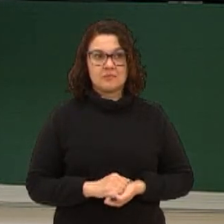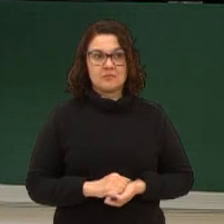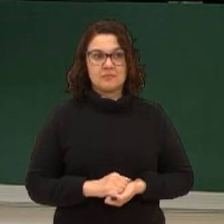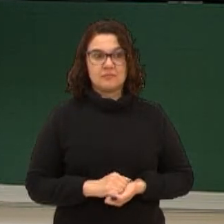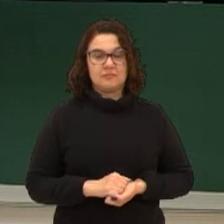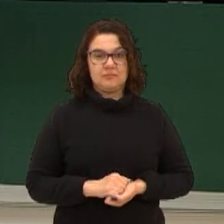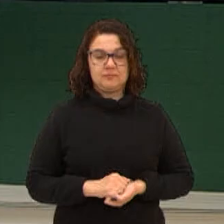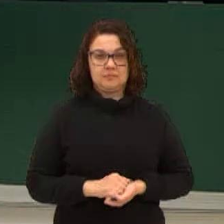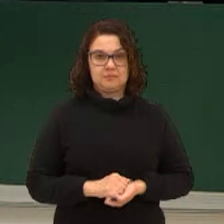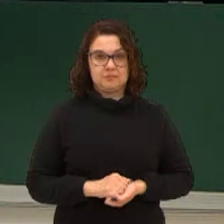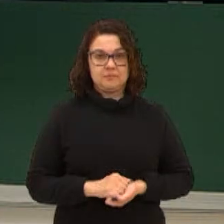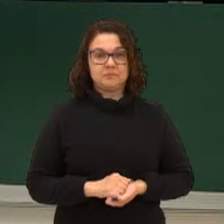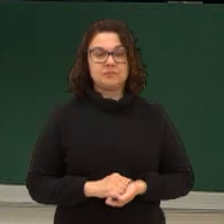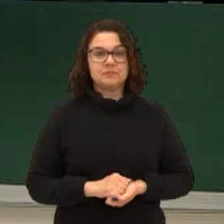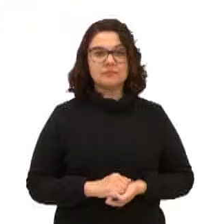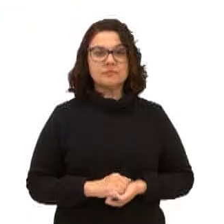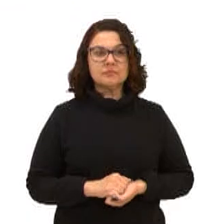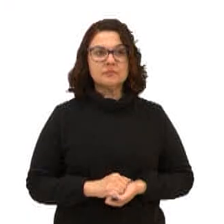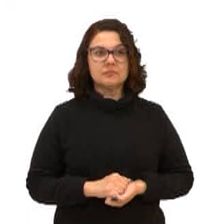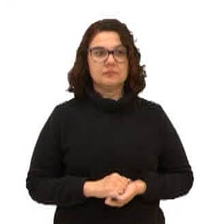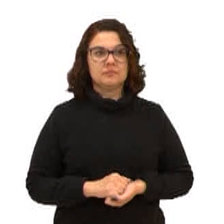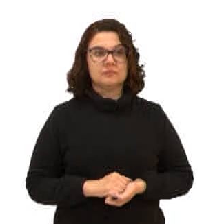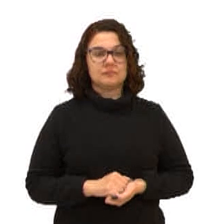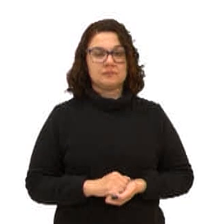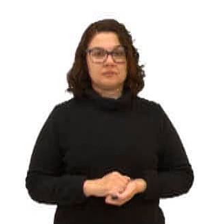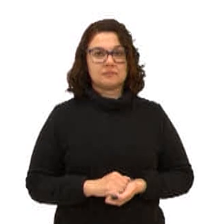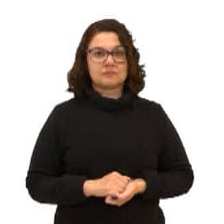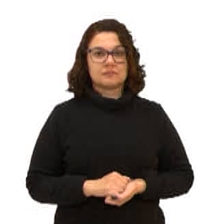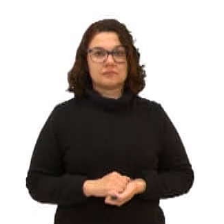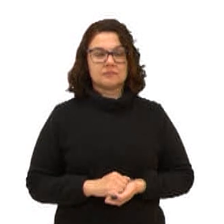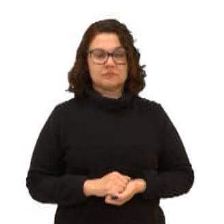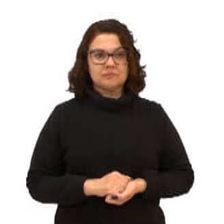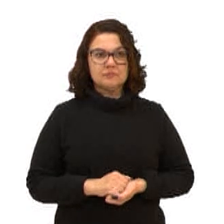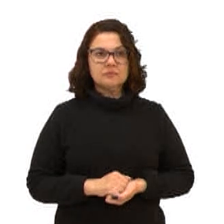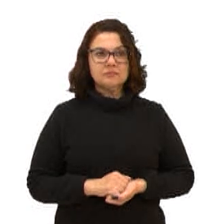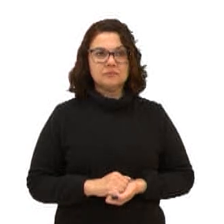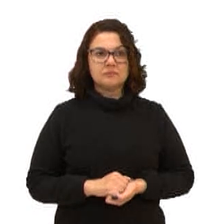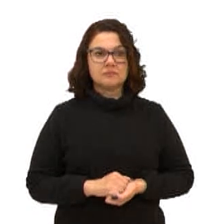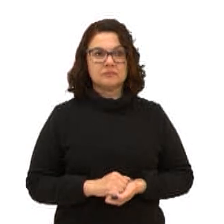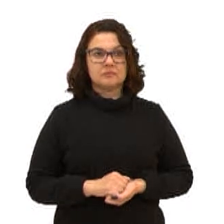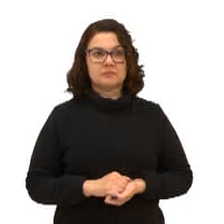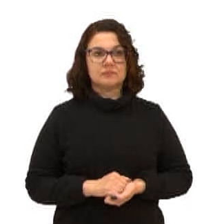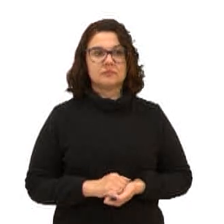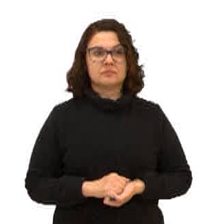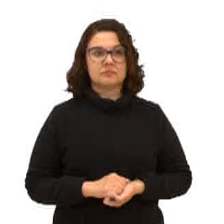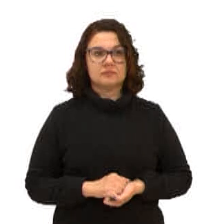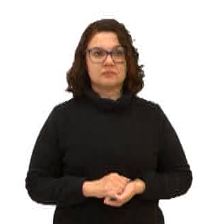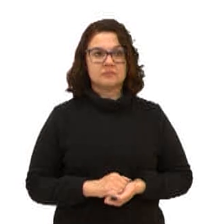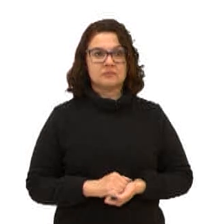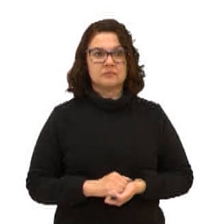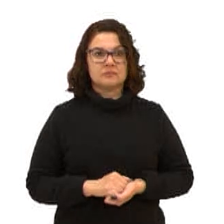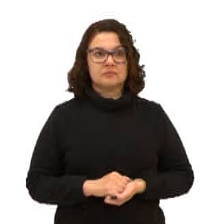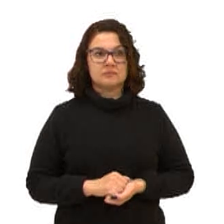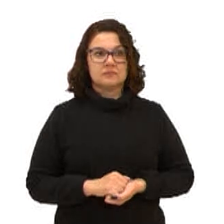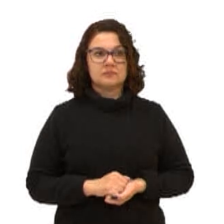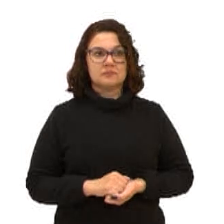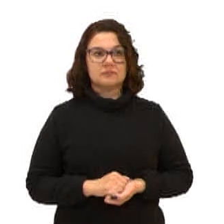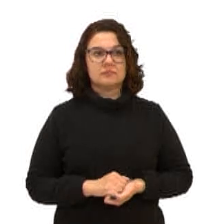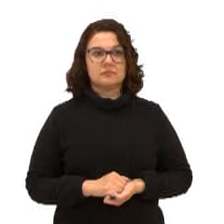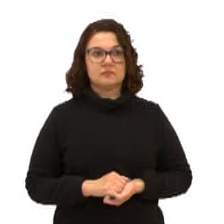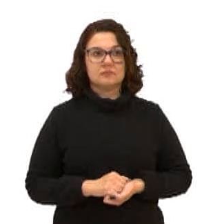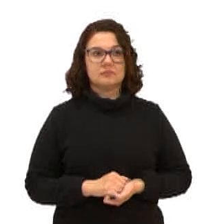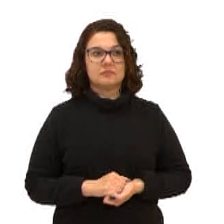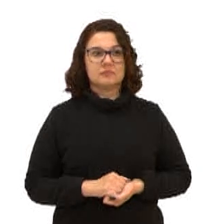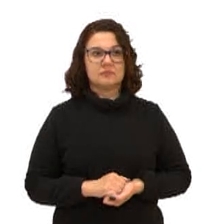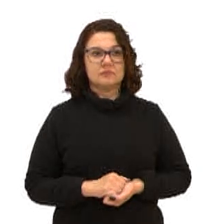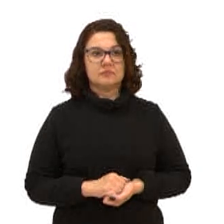la educación, ¿eh? ¿Por qué este derecho es tan importante a los niños? Con la educación, el